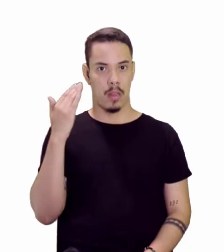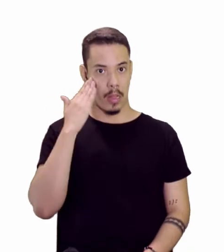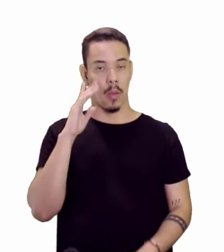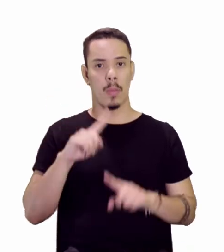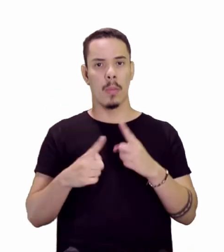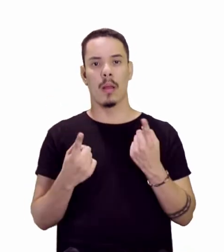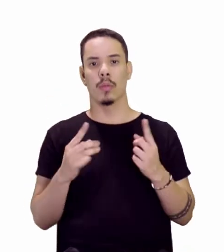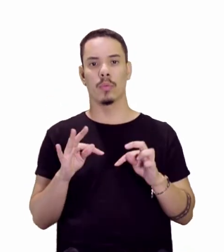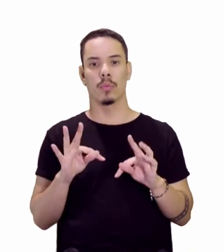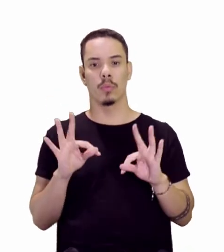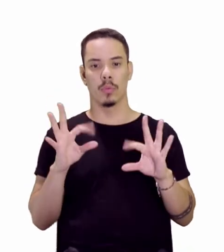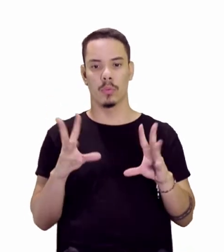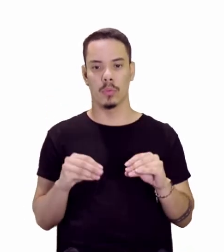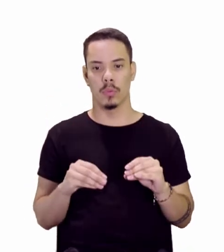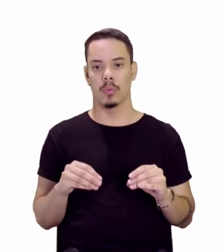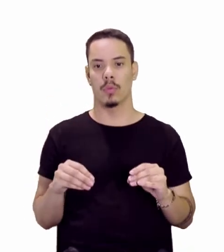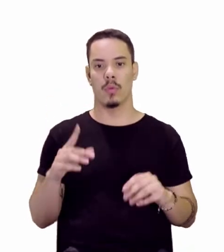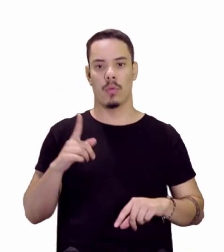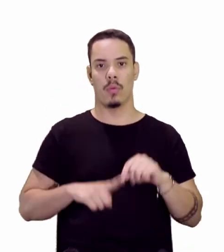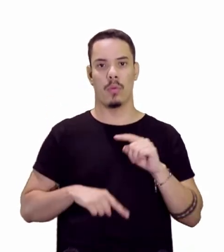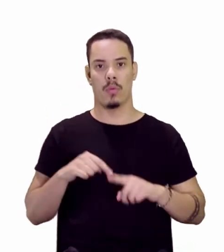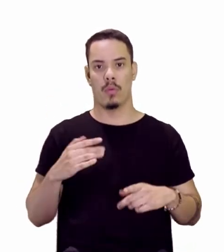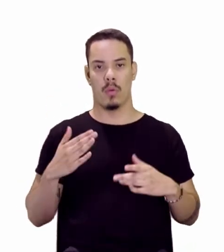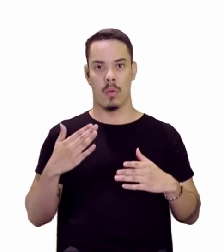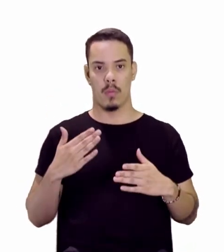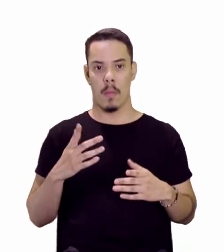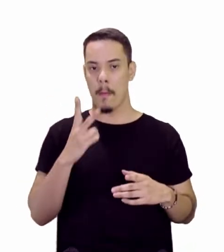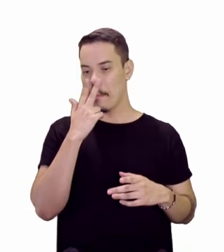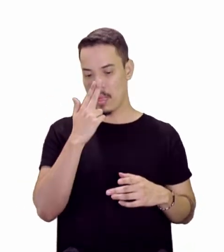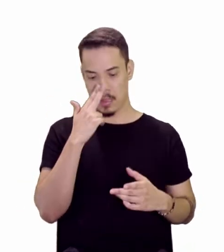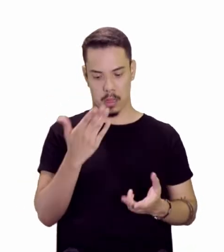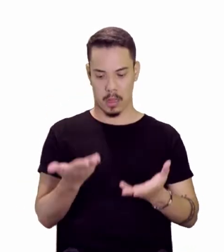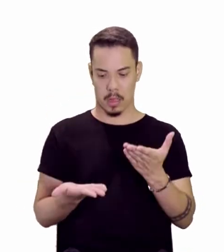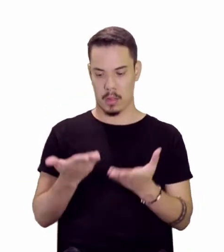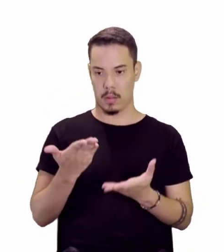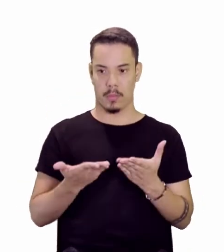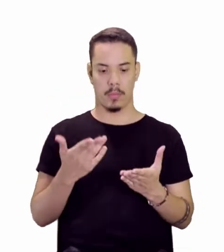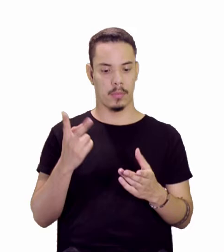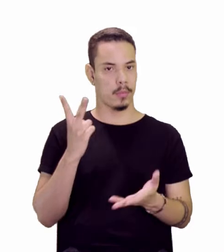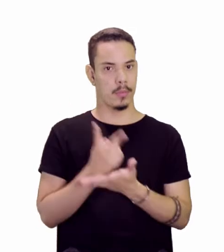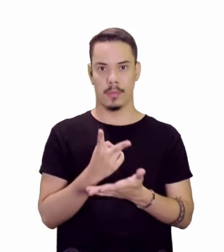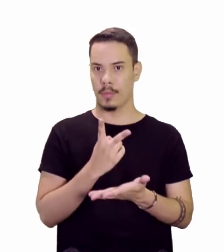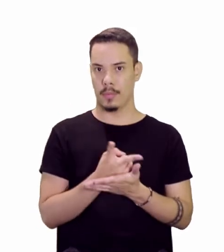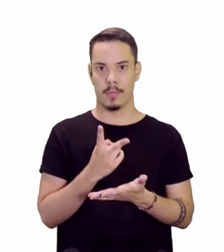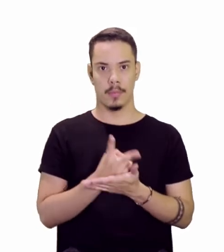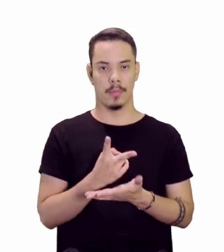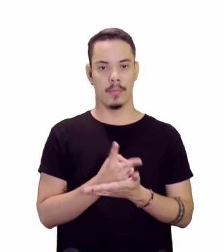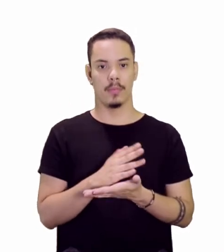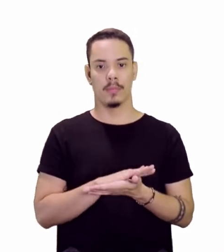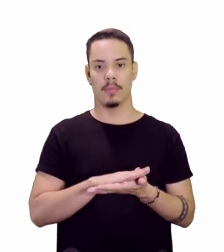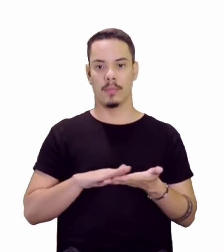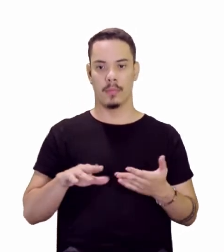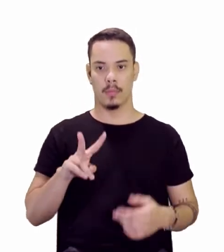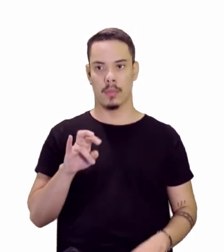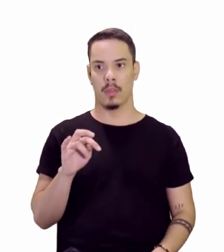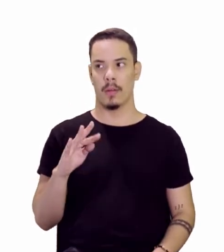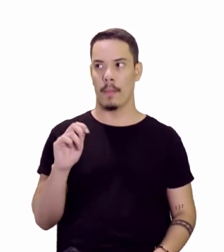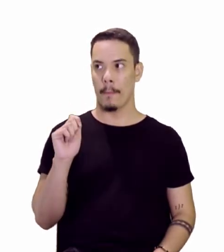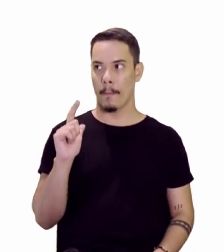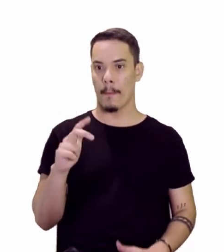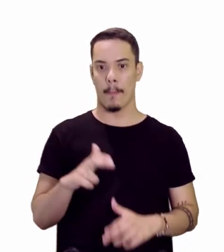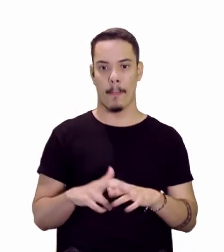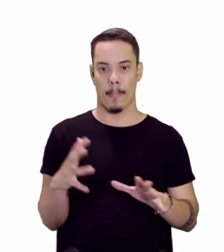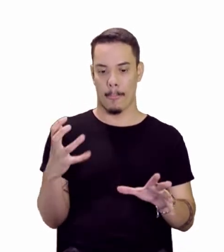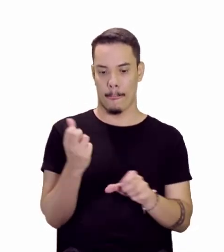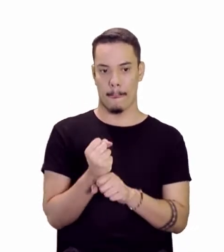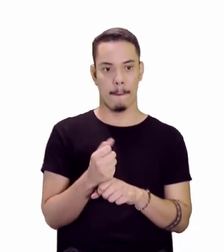empuxo é igual ao peso, o corpo permanece em equilíbrio. Em equilíbrio vertical. Certo? Vamos deixar bem claro assim, né? Somatória das forças que está